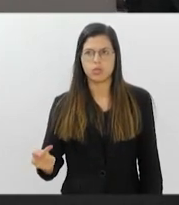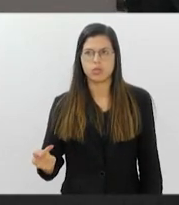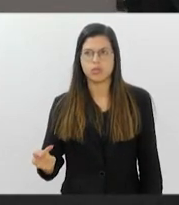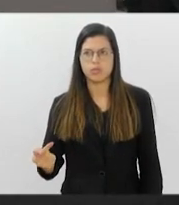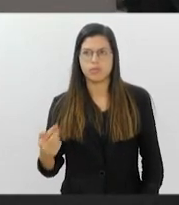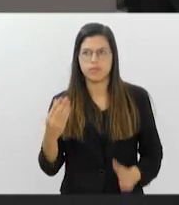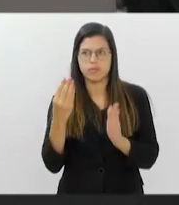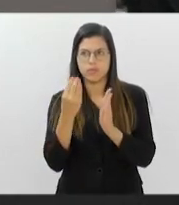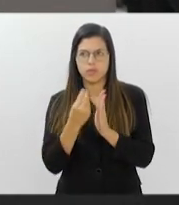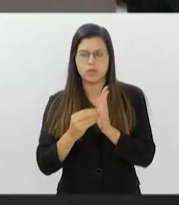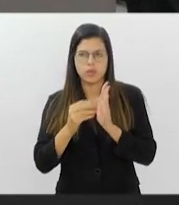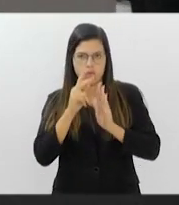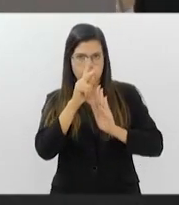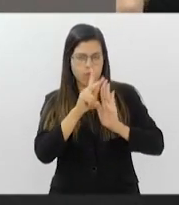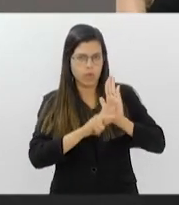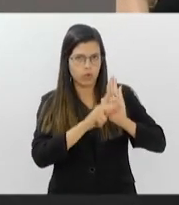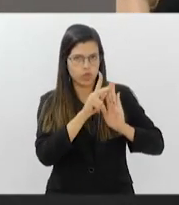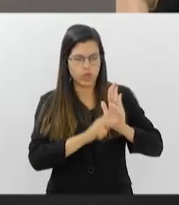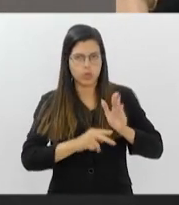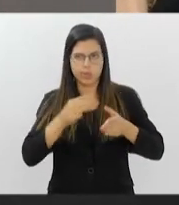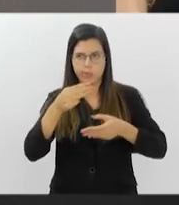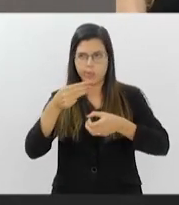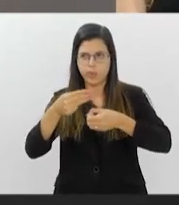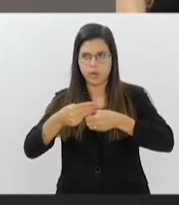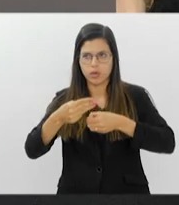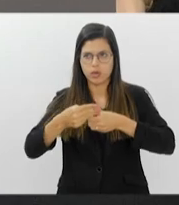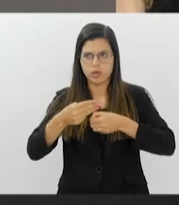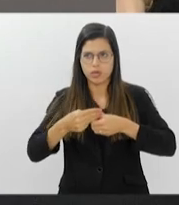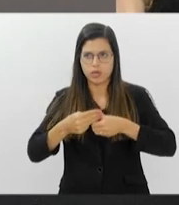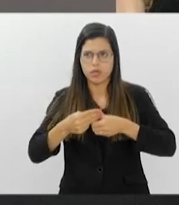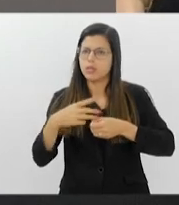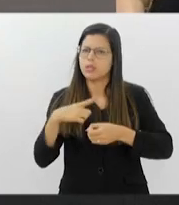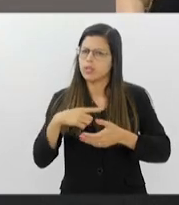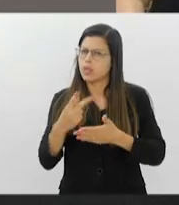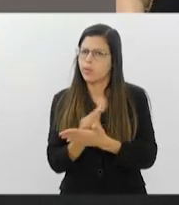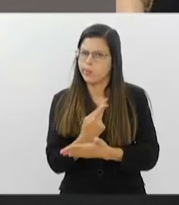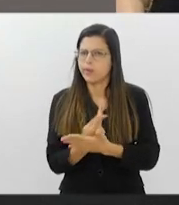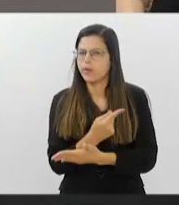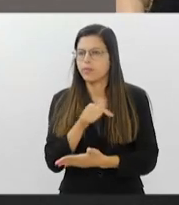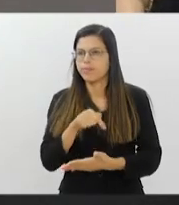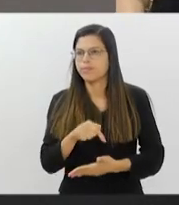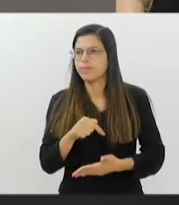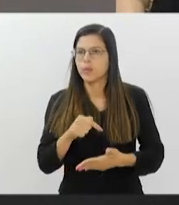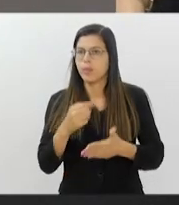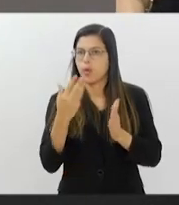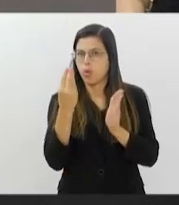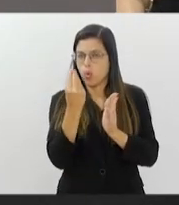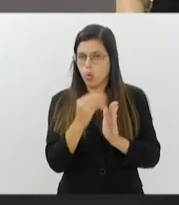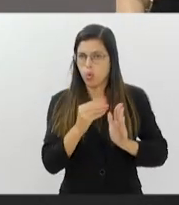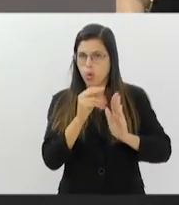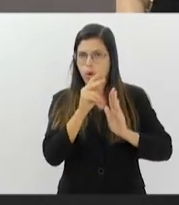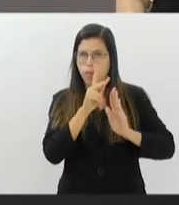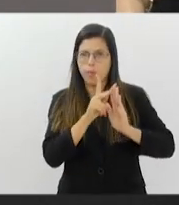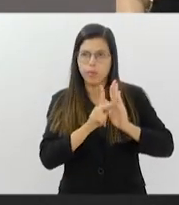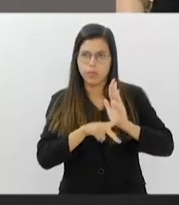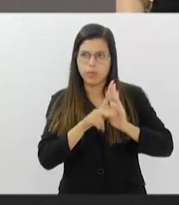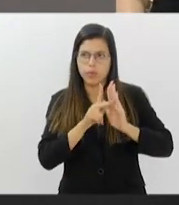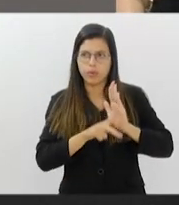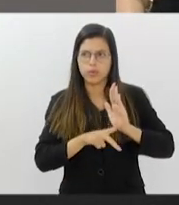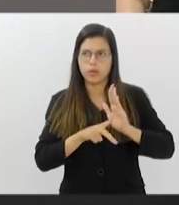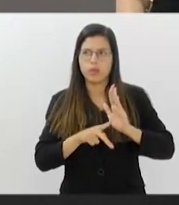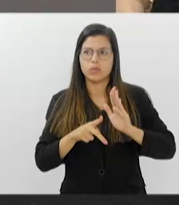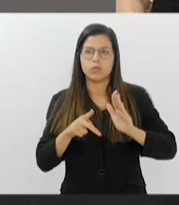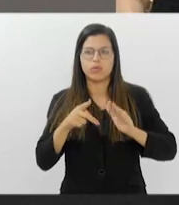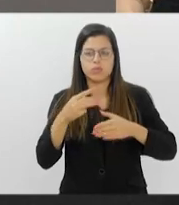a previsão do planos municipais. Tem um erro aqui, né? Para incluir a previsão dos planos